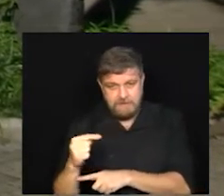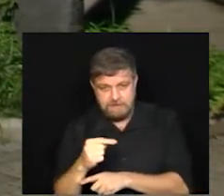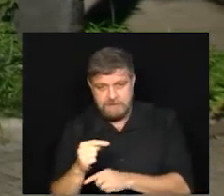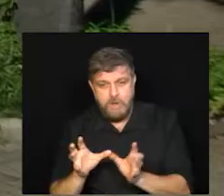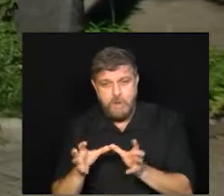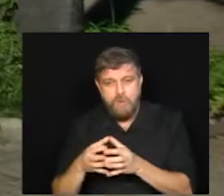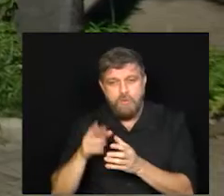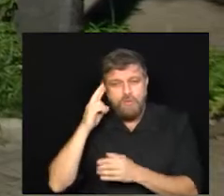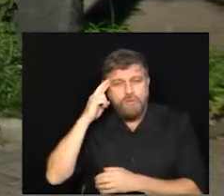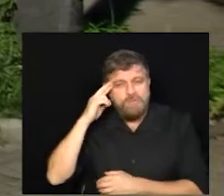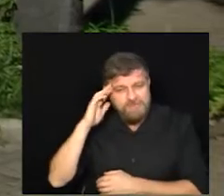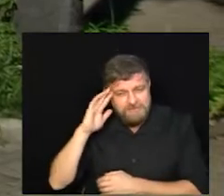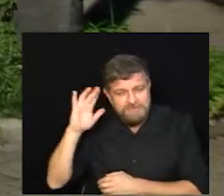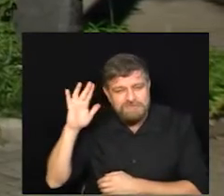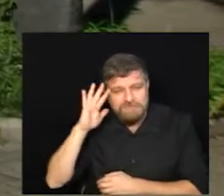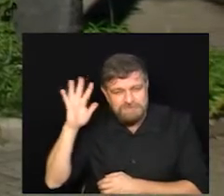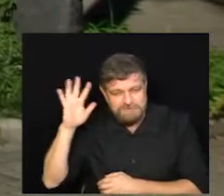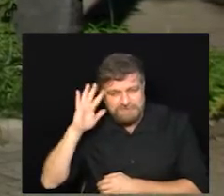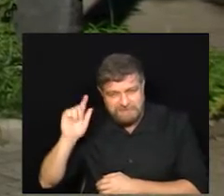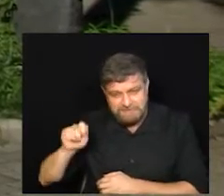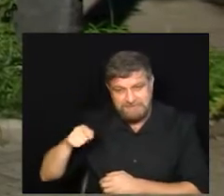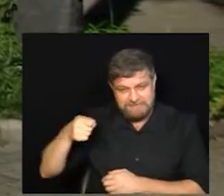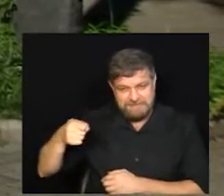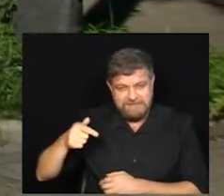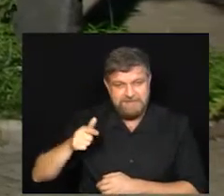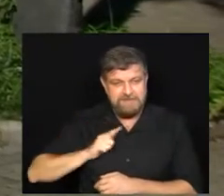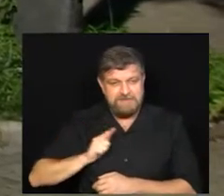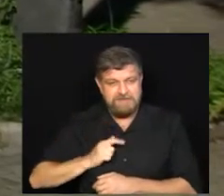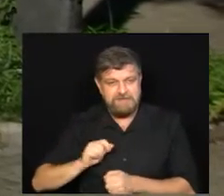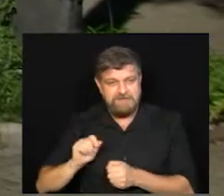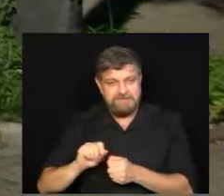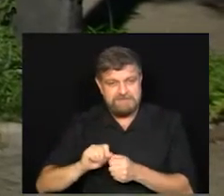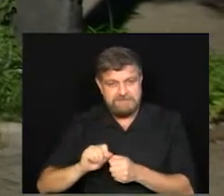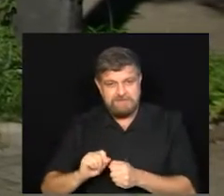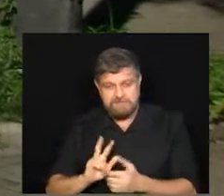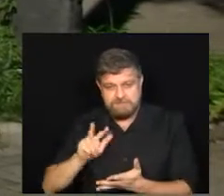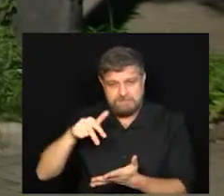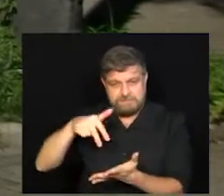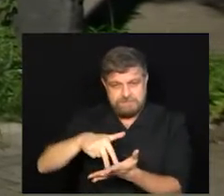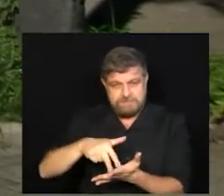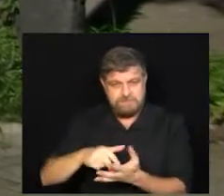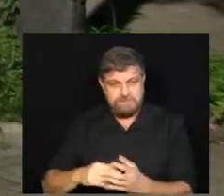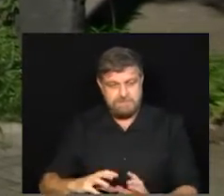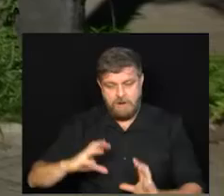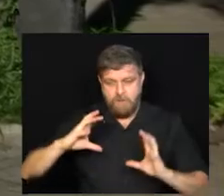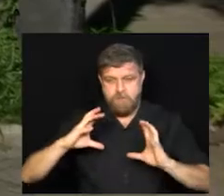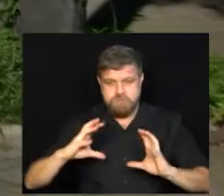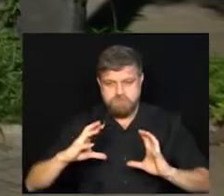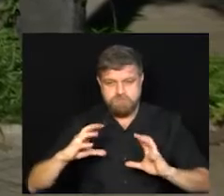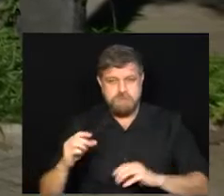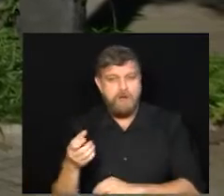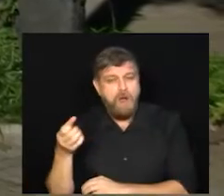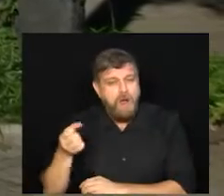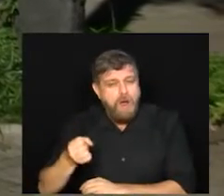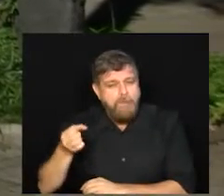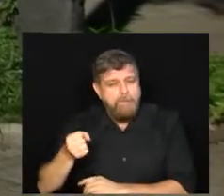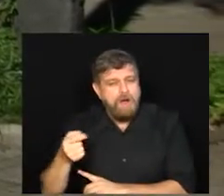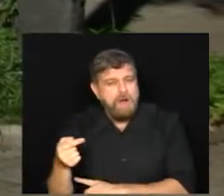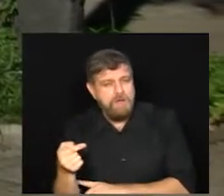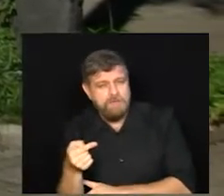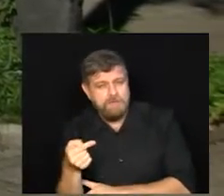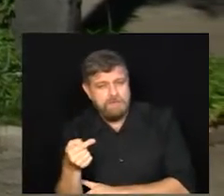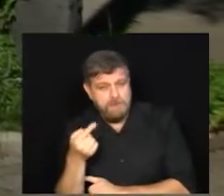Sonhe resolveu fazer, como você disse, essa instalação aqui desses balões brancos que estão aqui atrás,